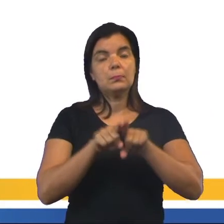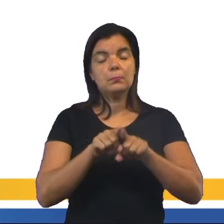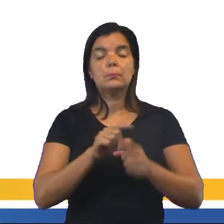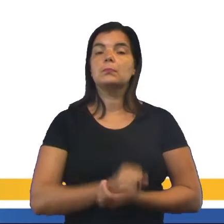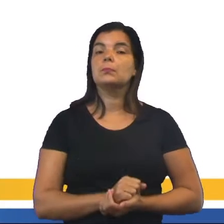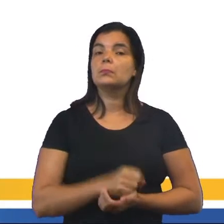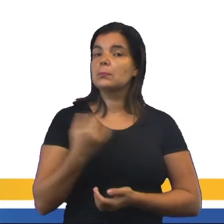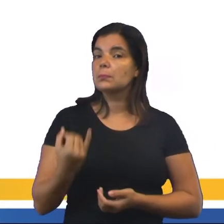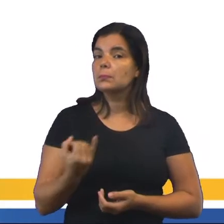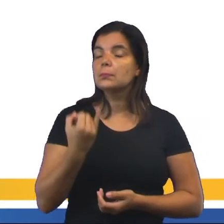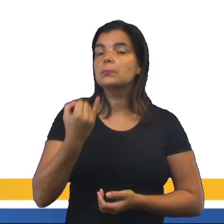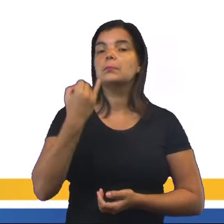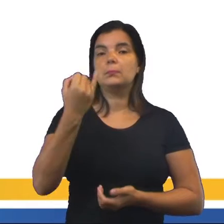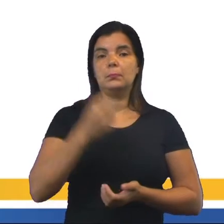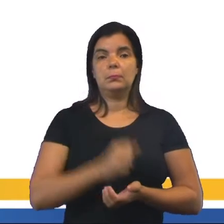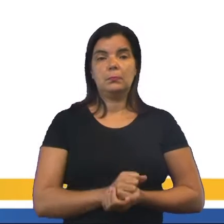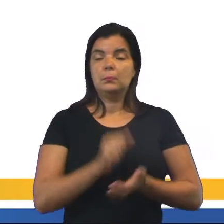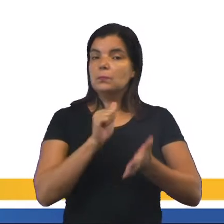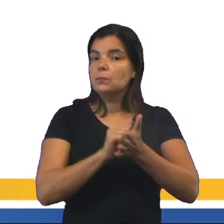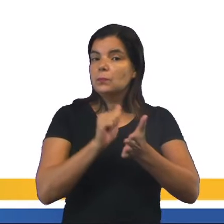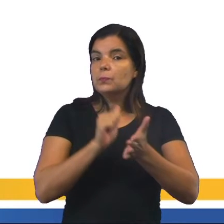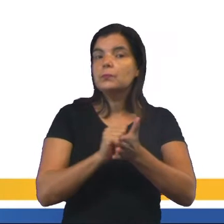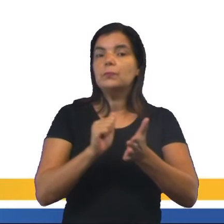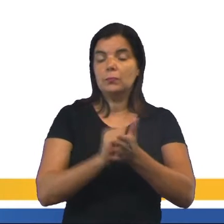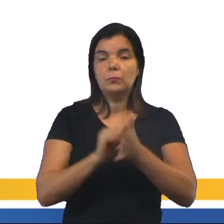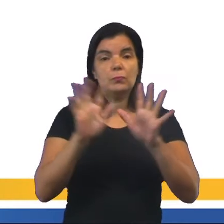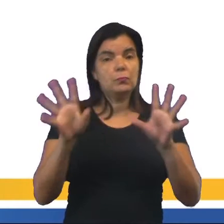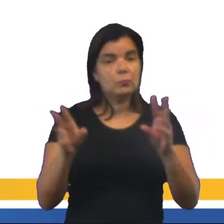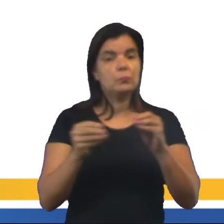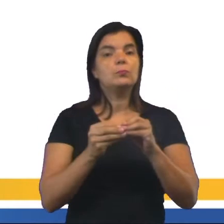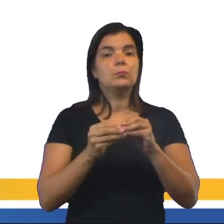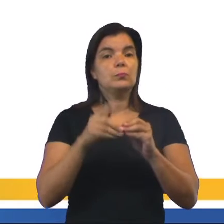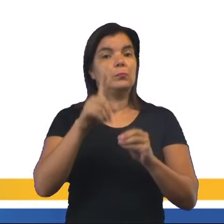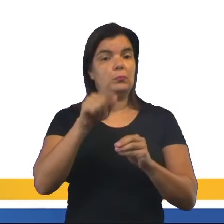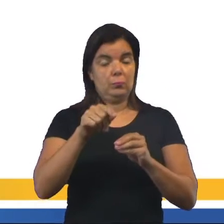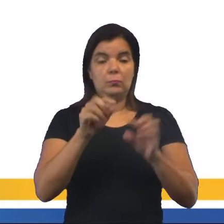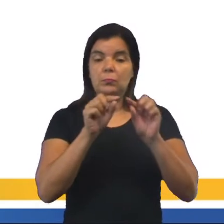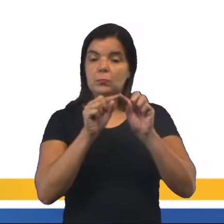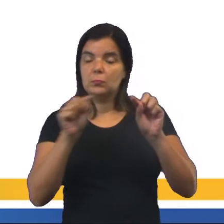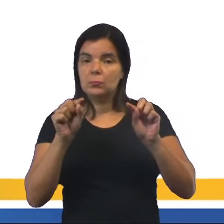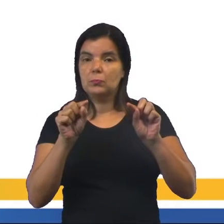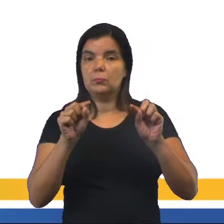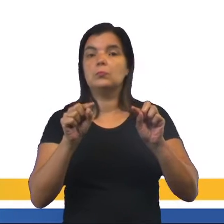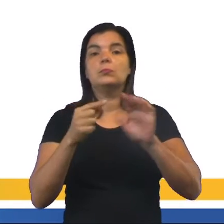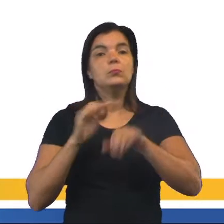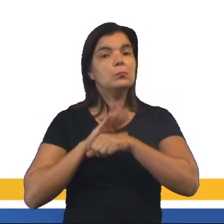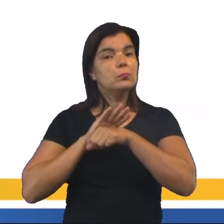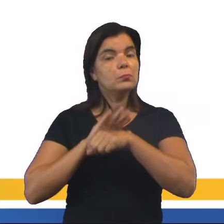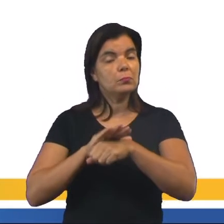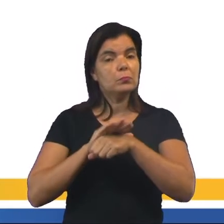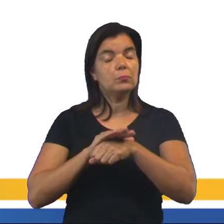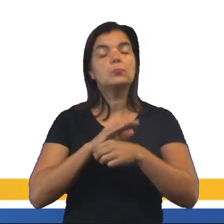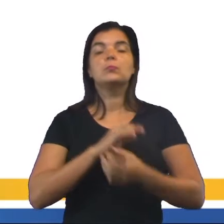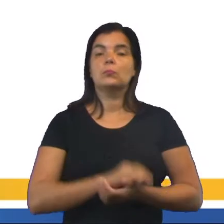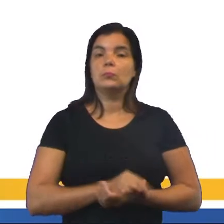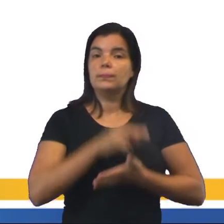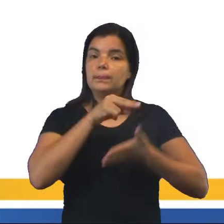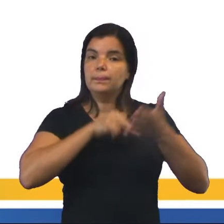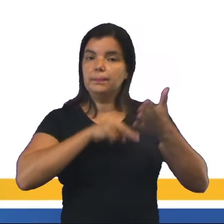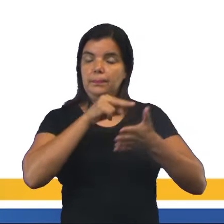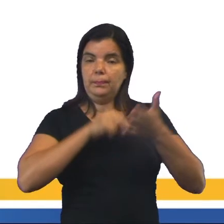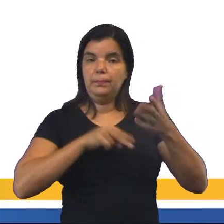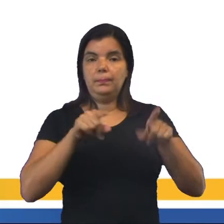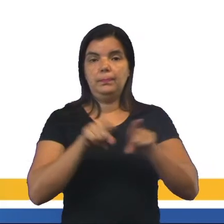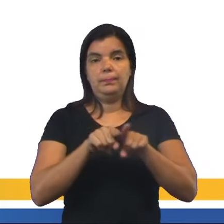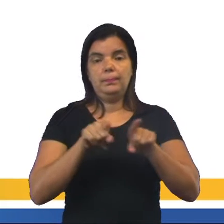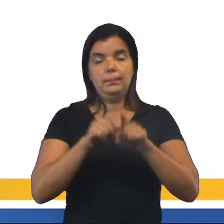são fundamentais na produção de um mapa mental, gente. É a seta que te direciona para a leitura,